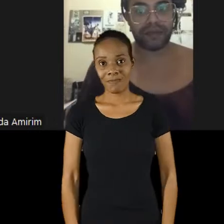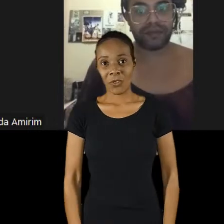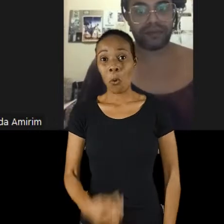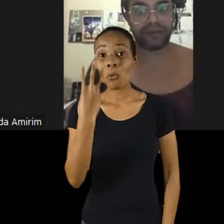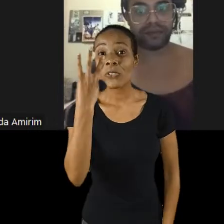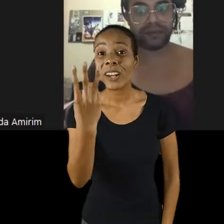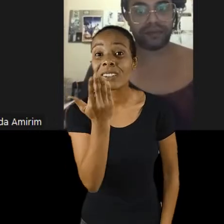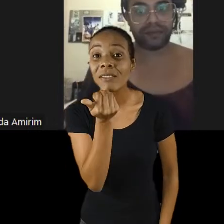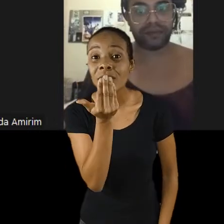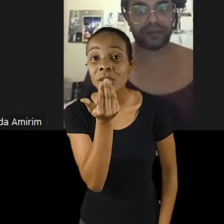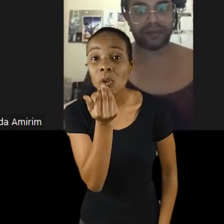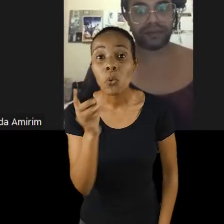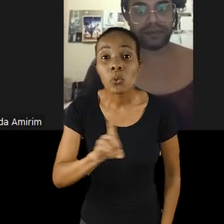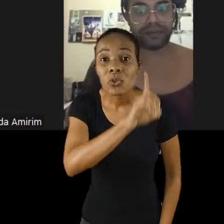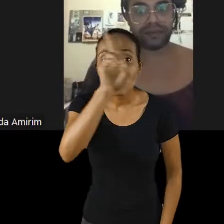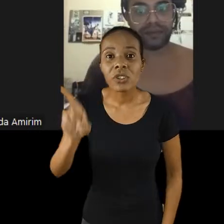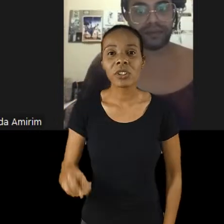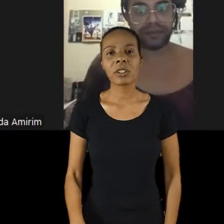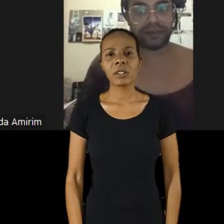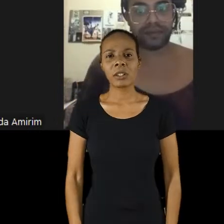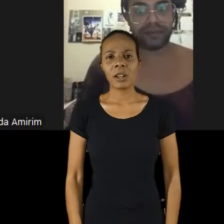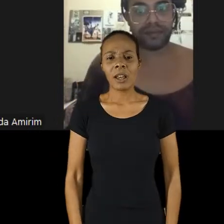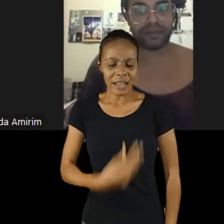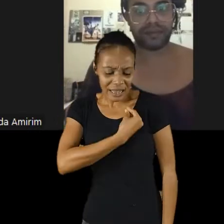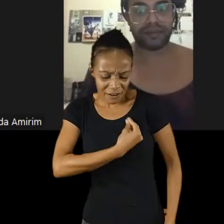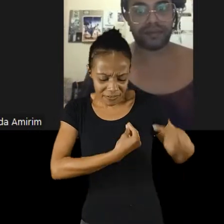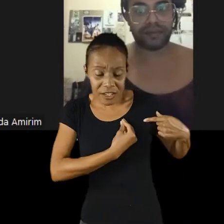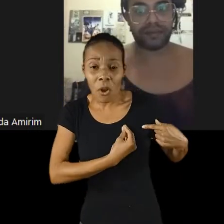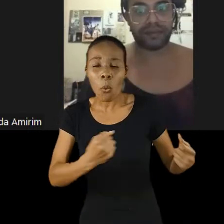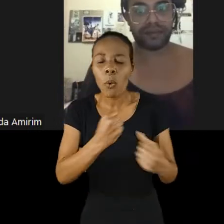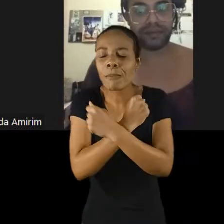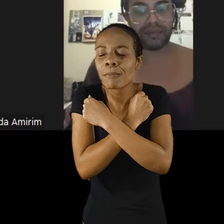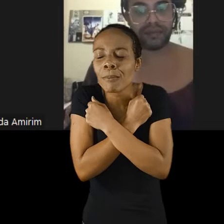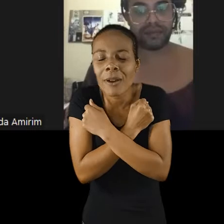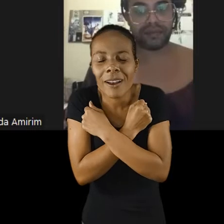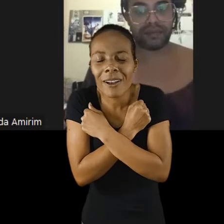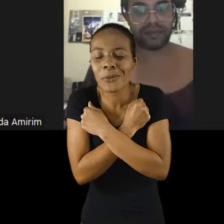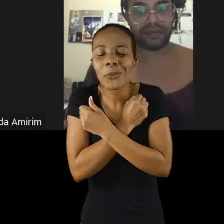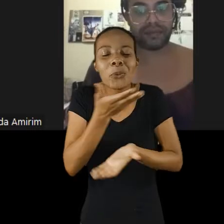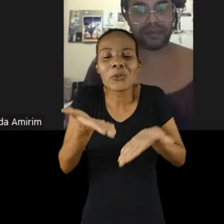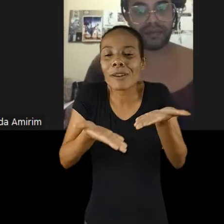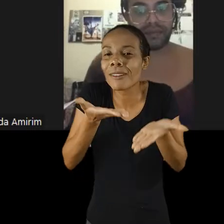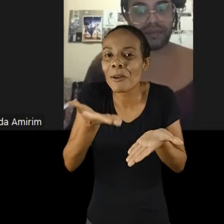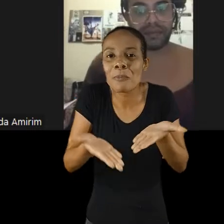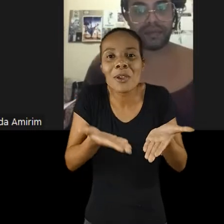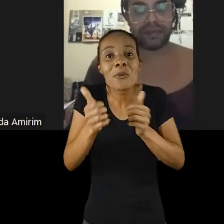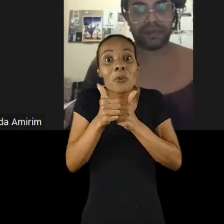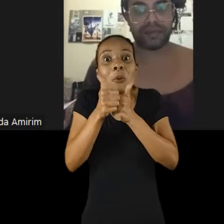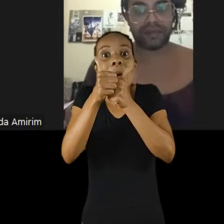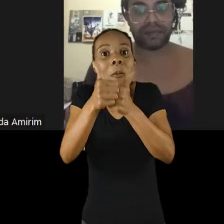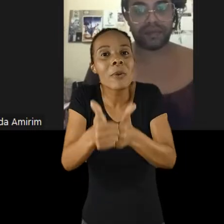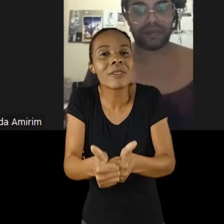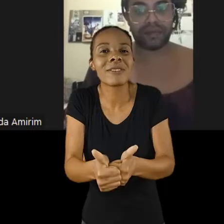pelo menos, no dia. E da vida com um abraço. E da vida com tratamento, com acompanhamento para poder